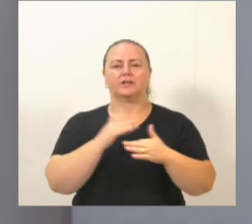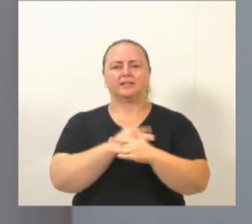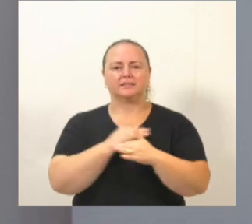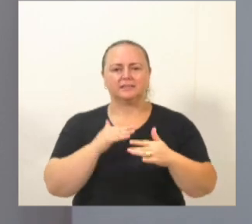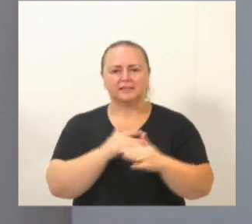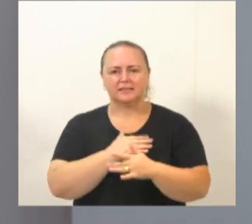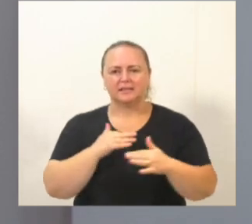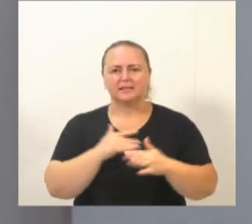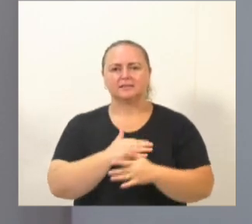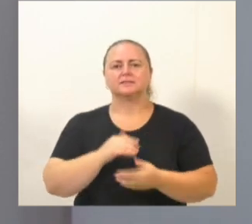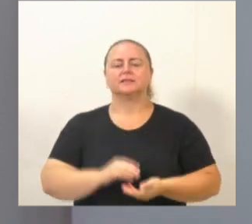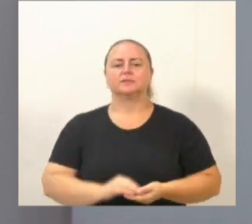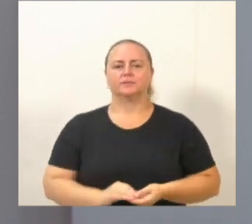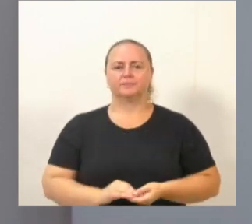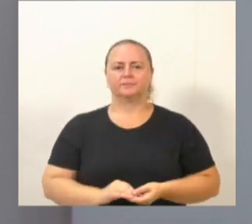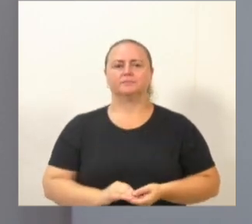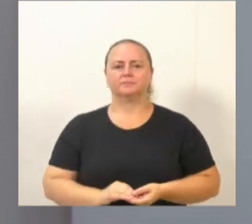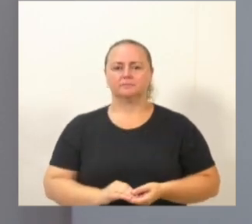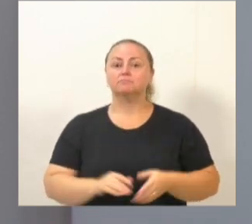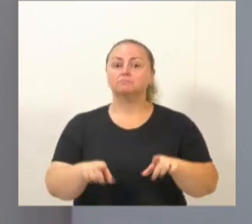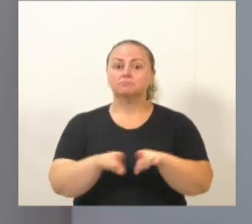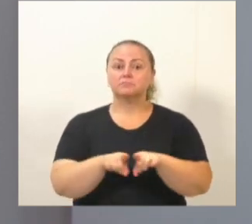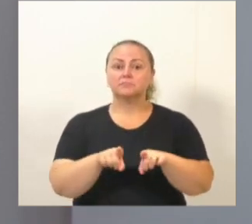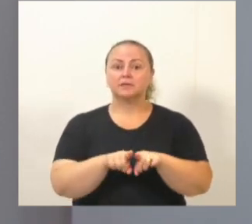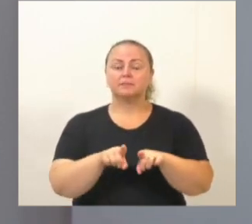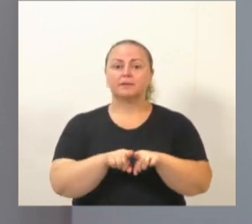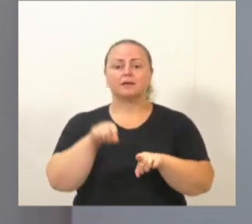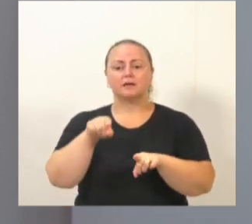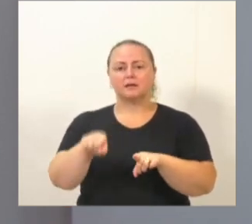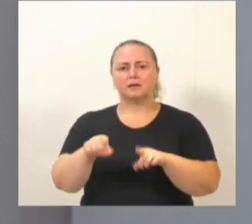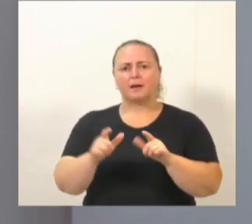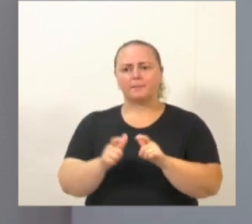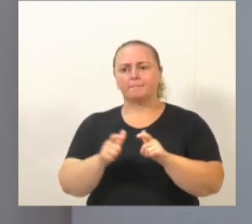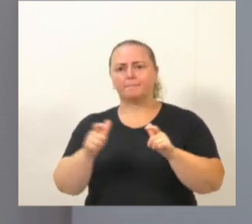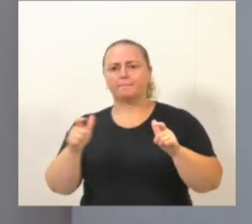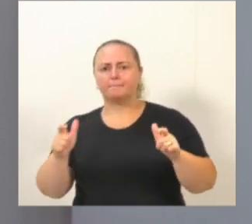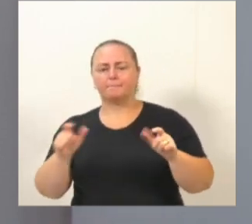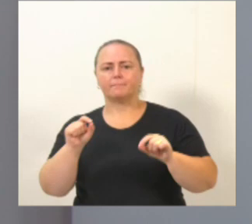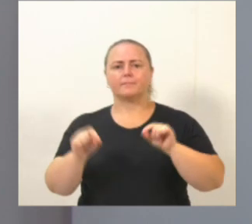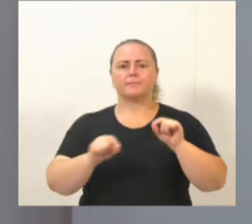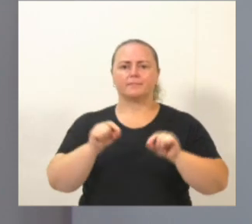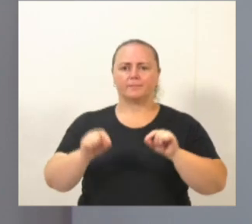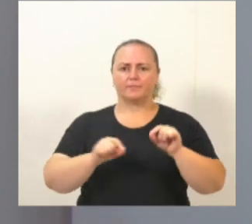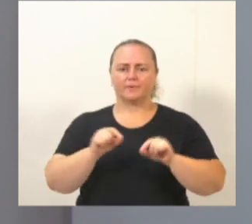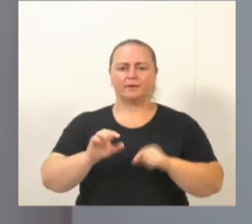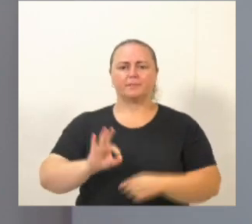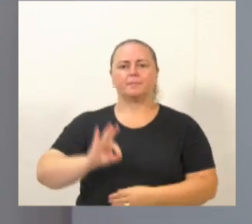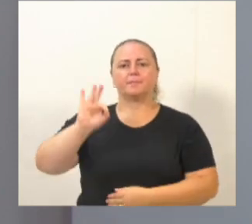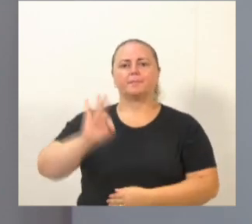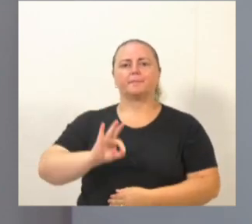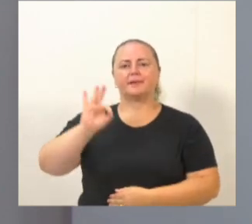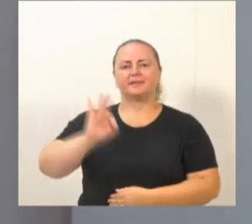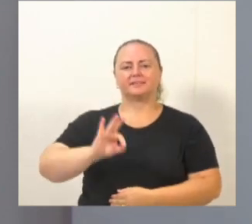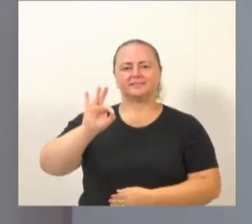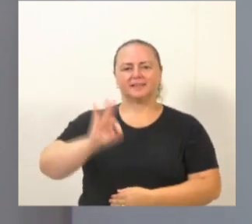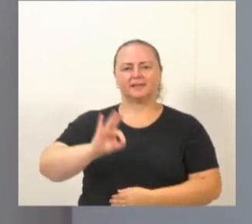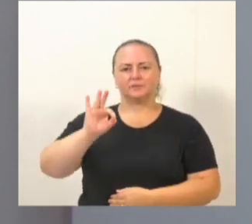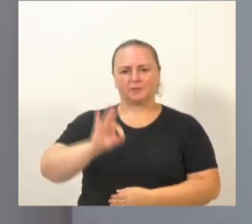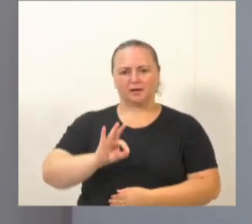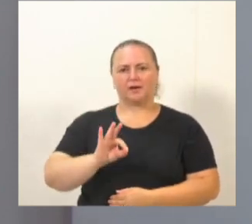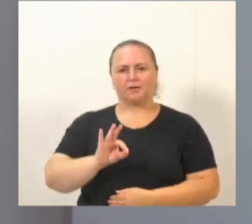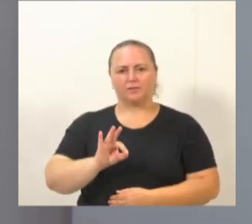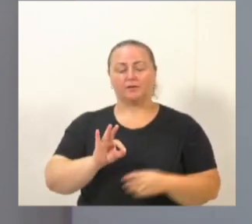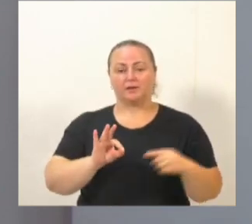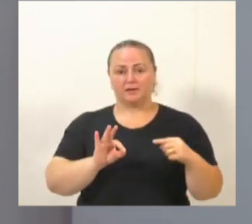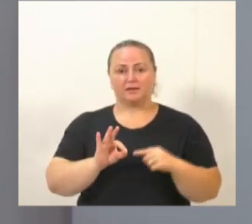considerar com certeza, e tem uma grande parte desse percentual, essas outras, sei que hoje, pegando